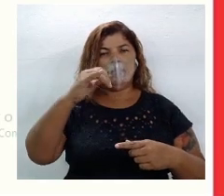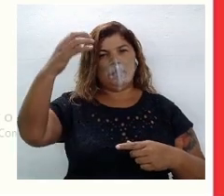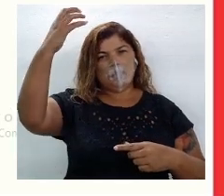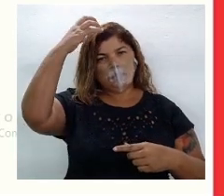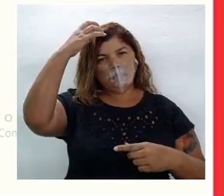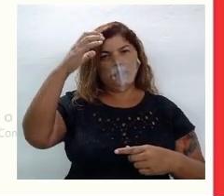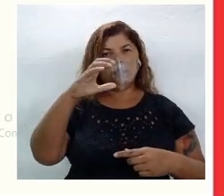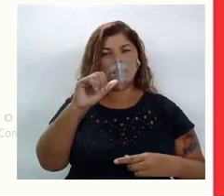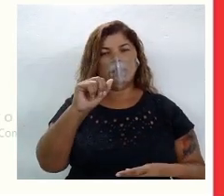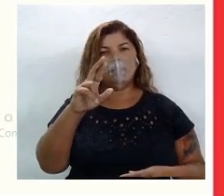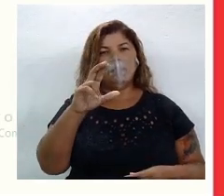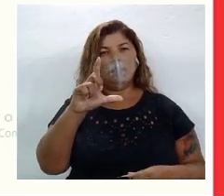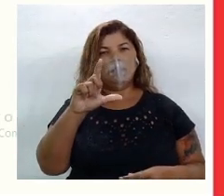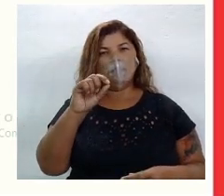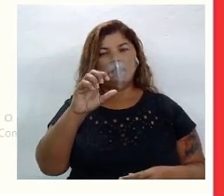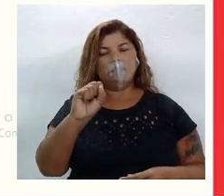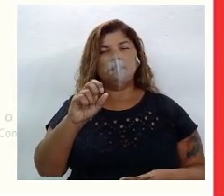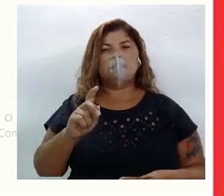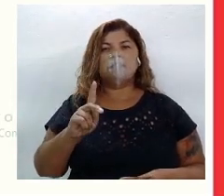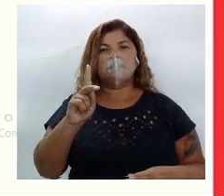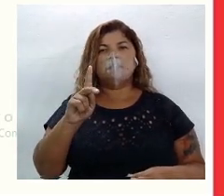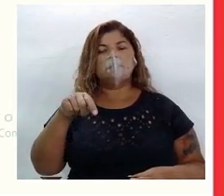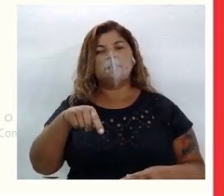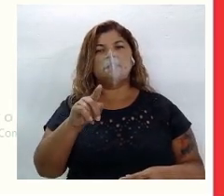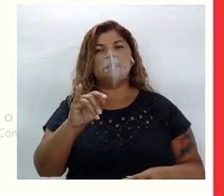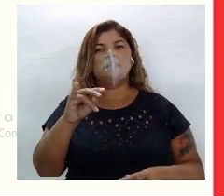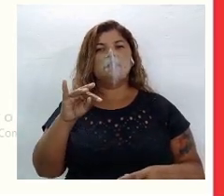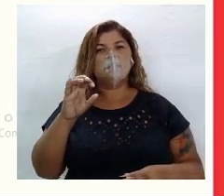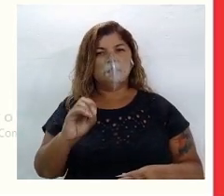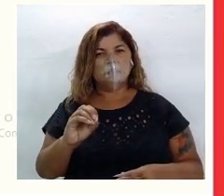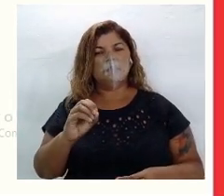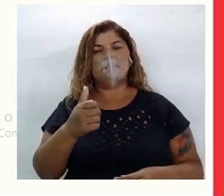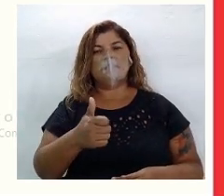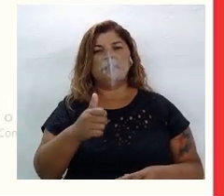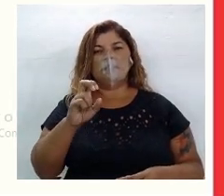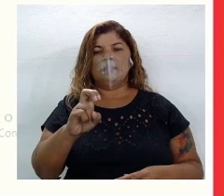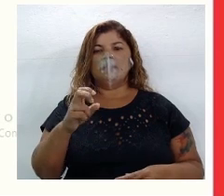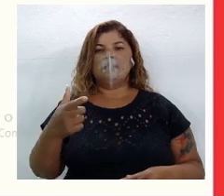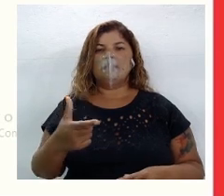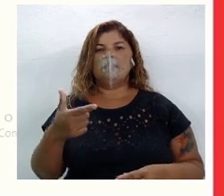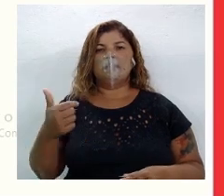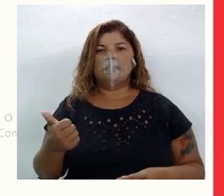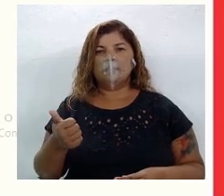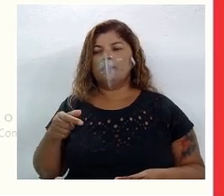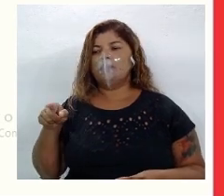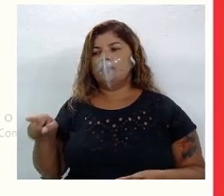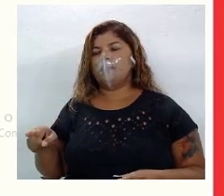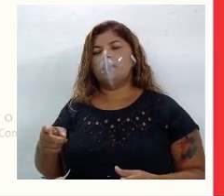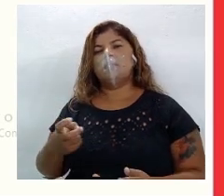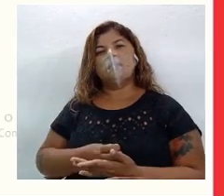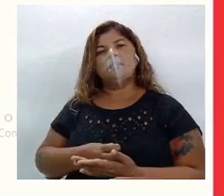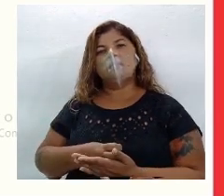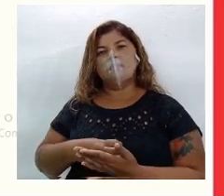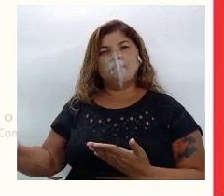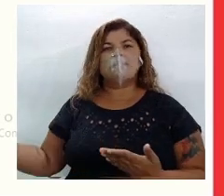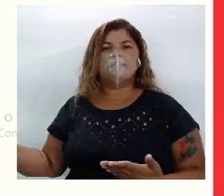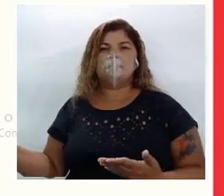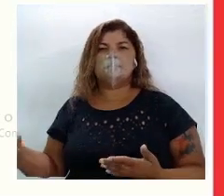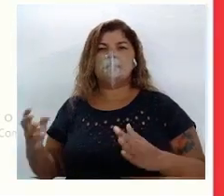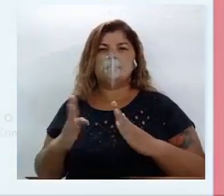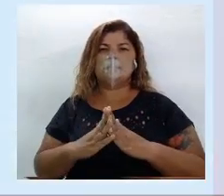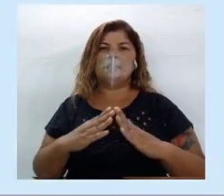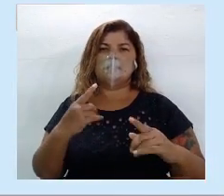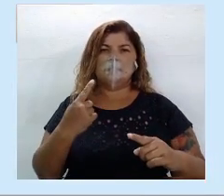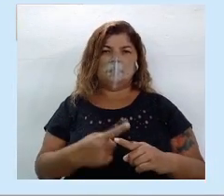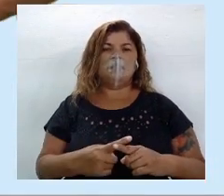V do Sacro Império Germânico, em 1521, resultou em sua excomunhão da igreja, ou